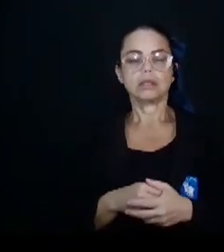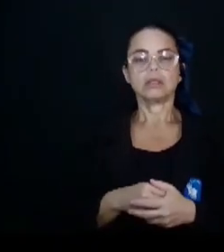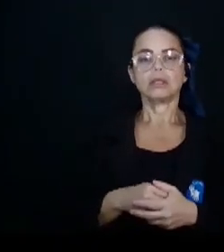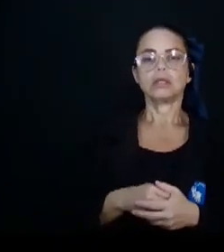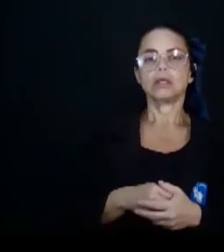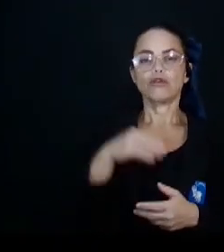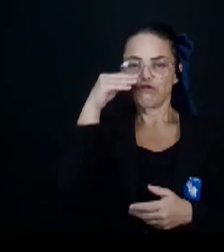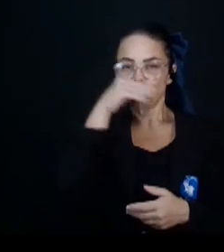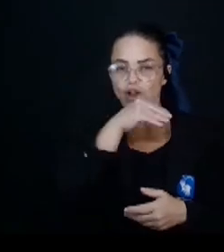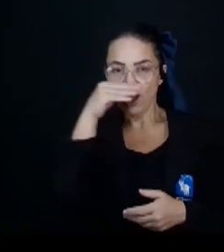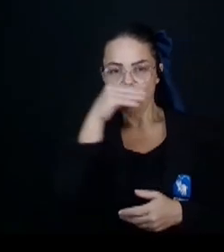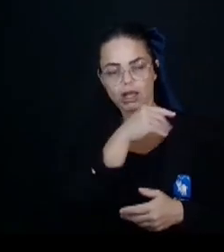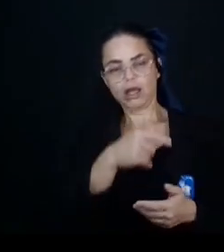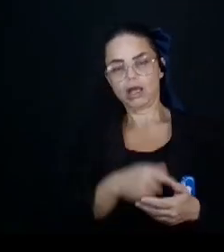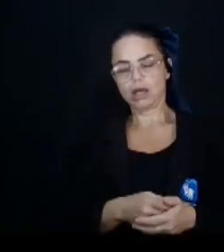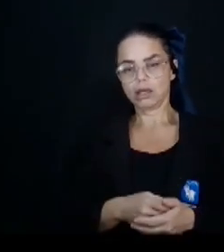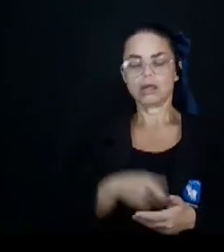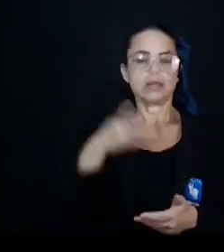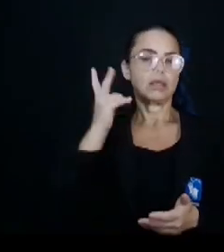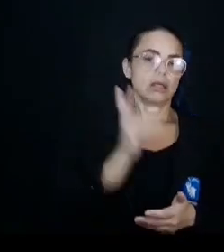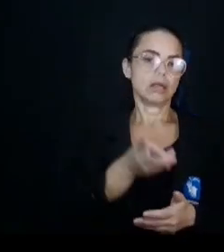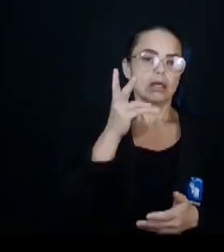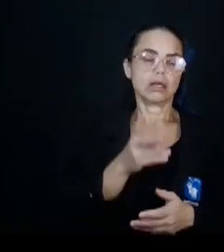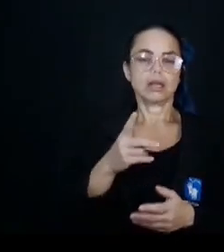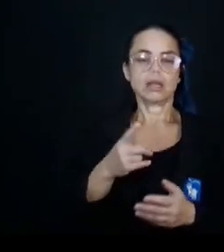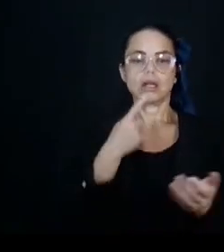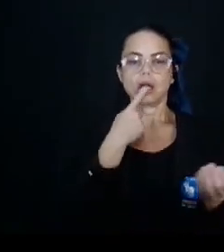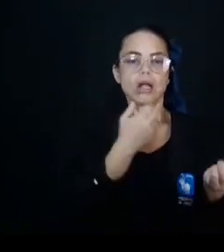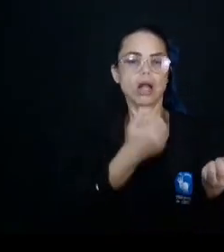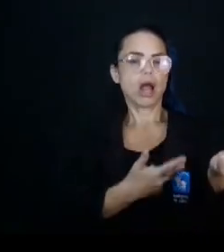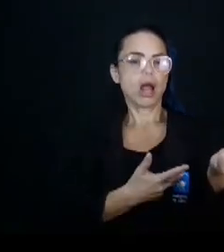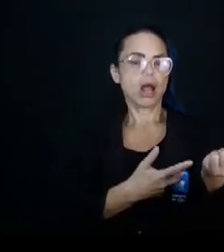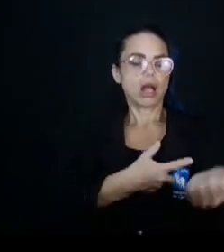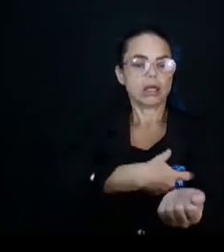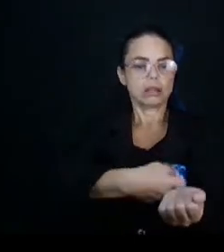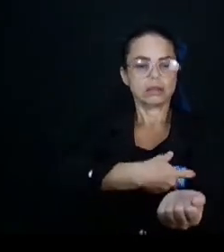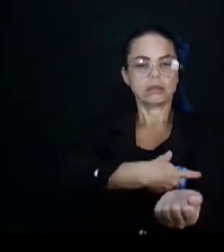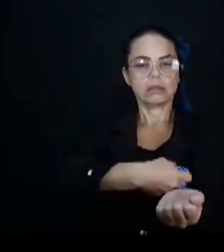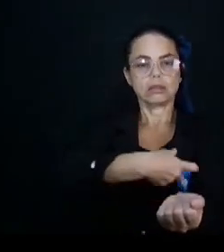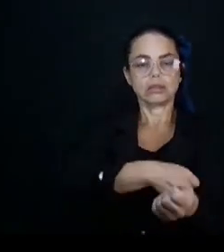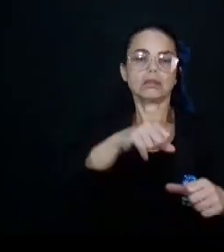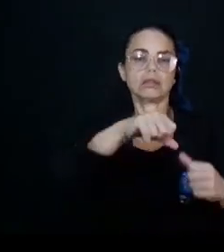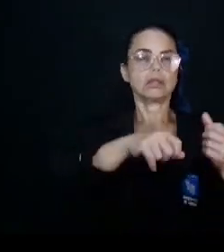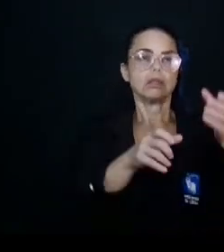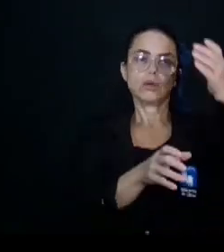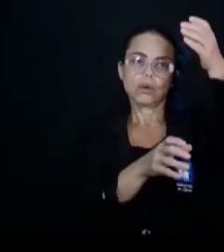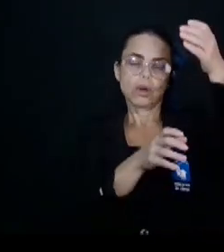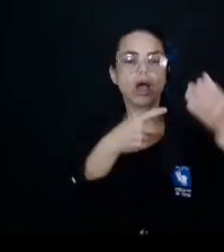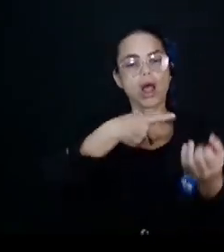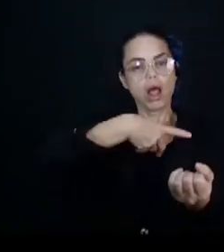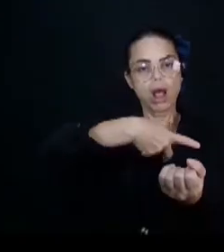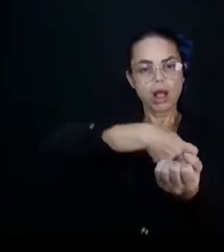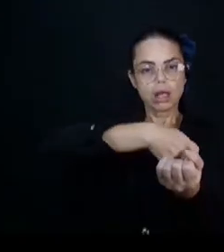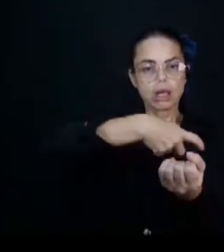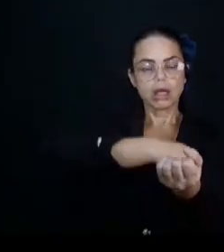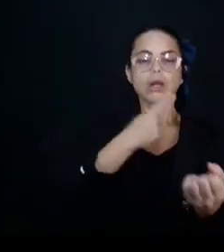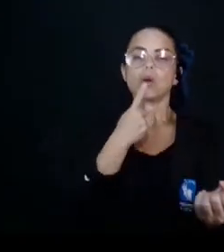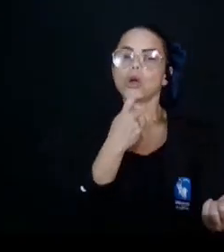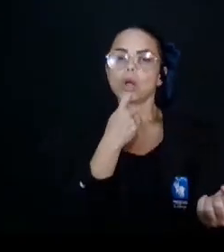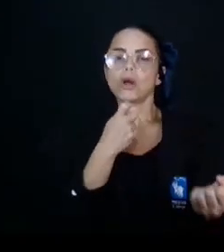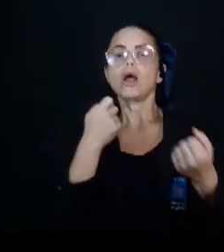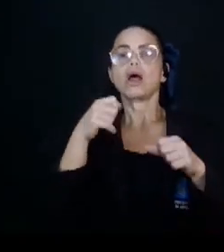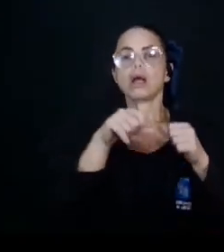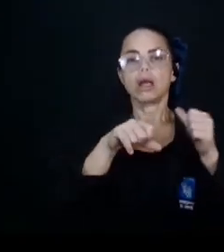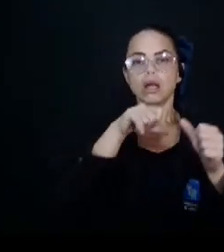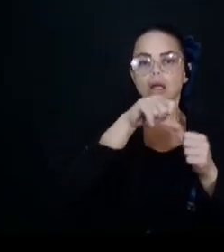com necessidade de transfusão, plaquetas que vão cair também com necessidade de transfusão. Isso tudo